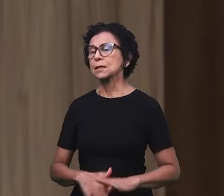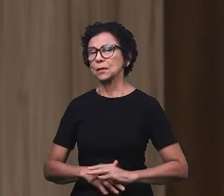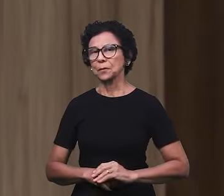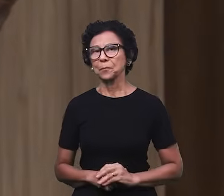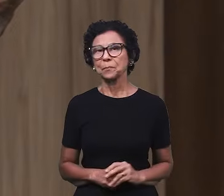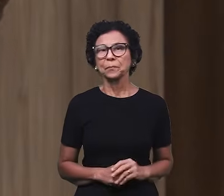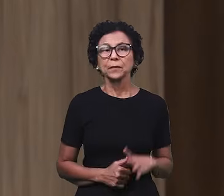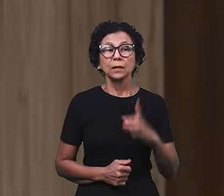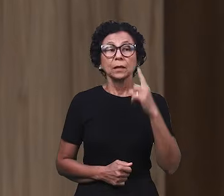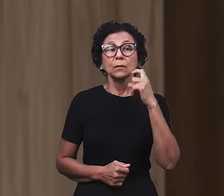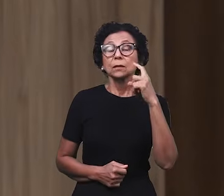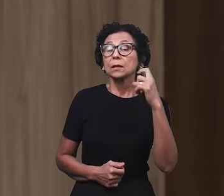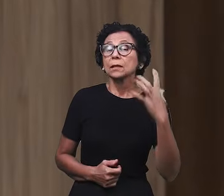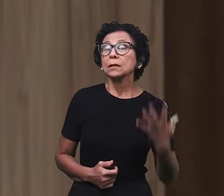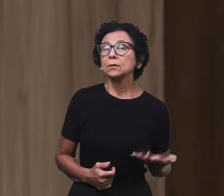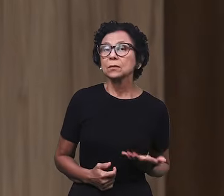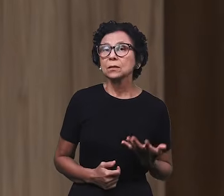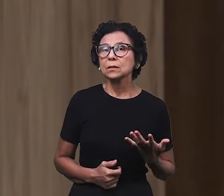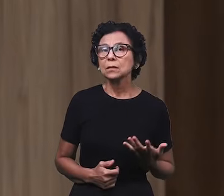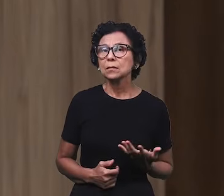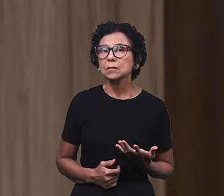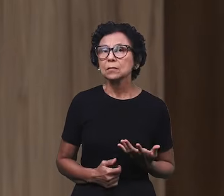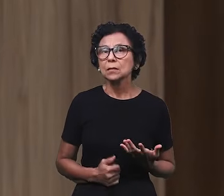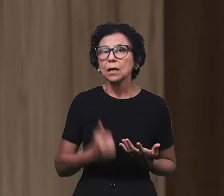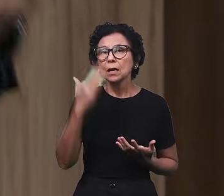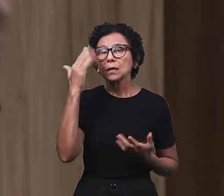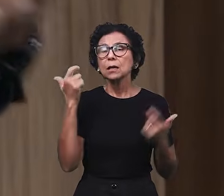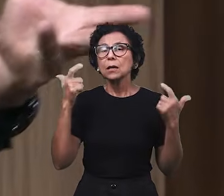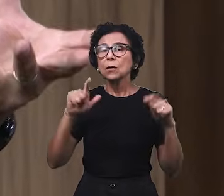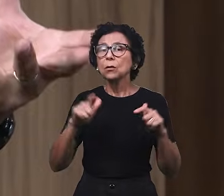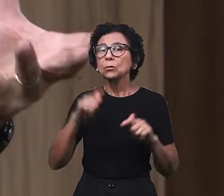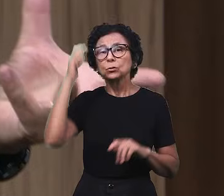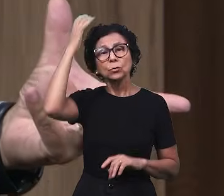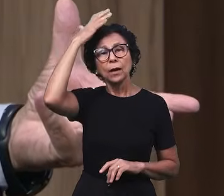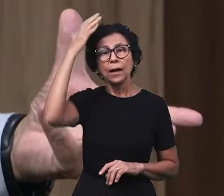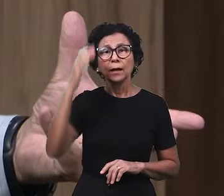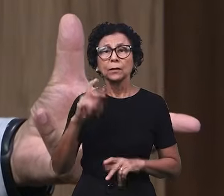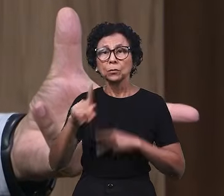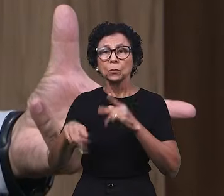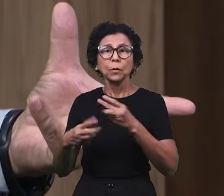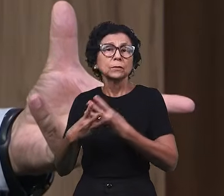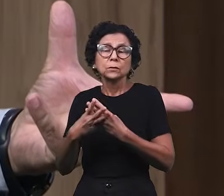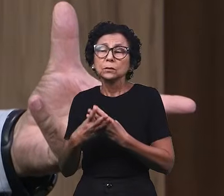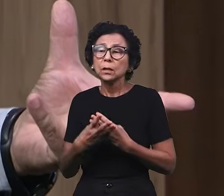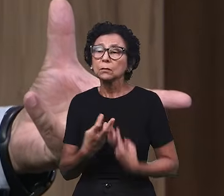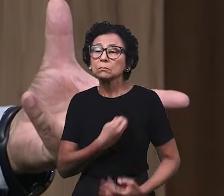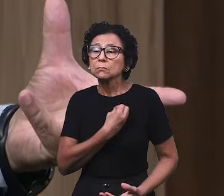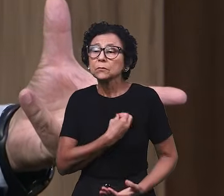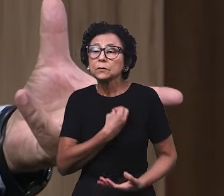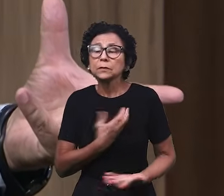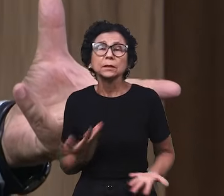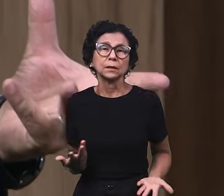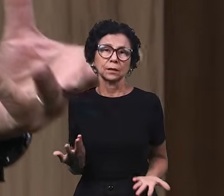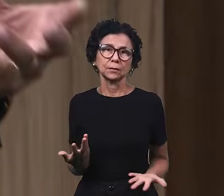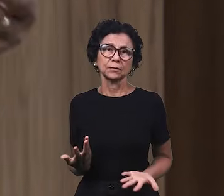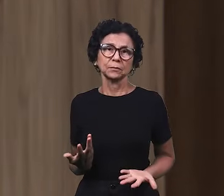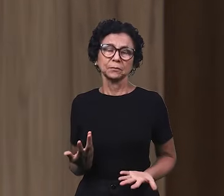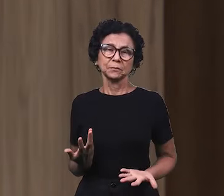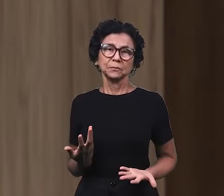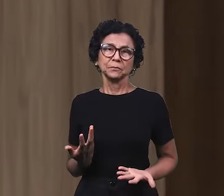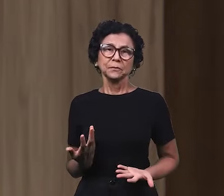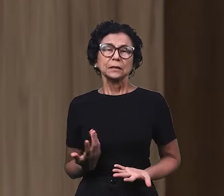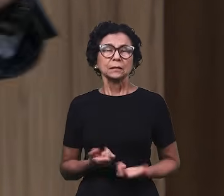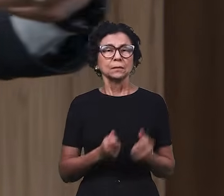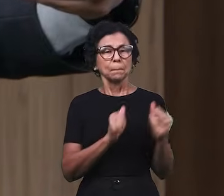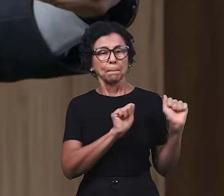único interesse que eles tinham era saber onde o rei dos judeus estava. Tá certo? E